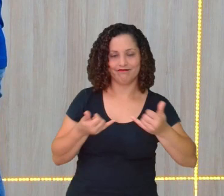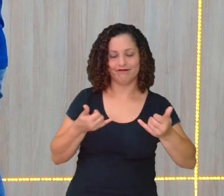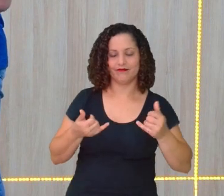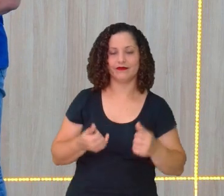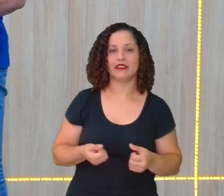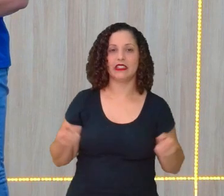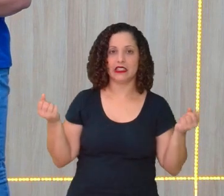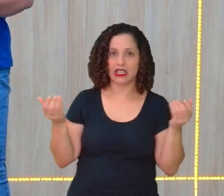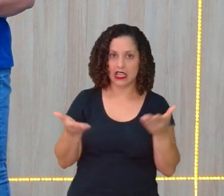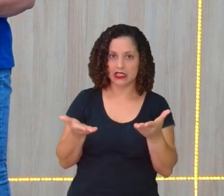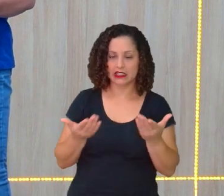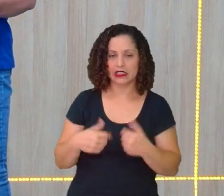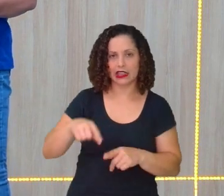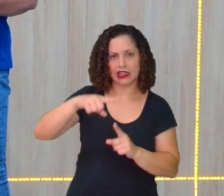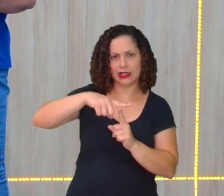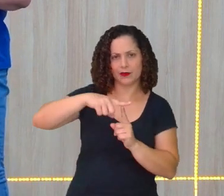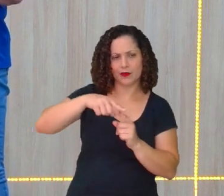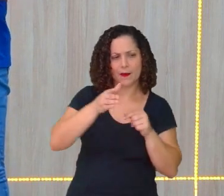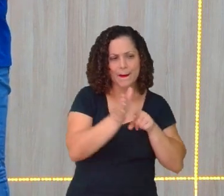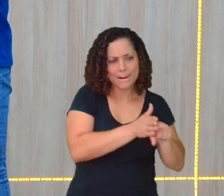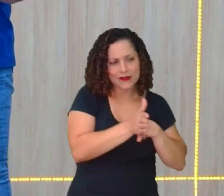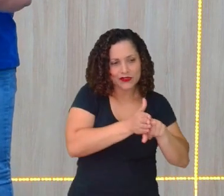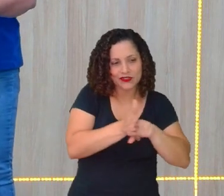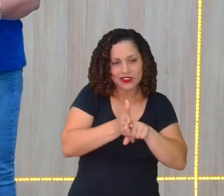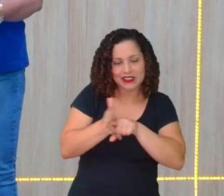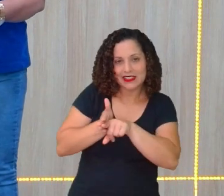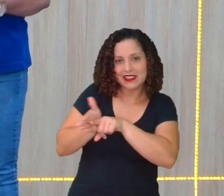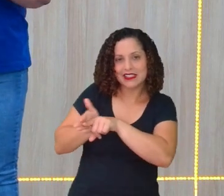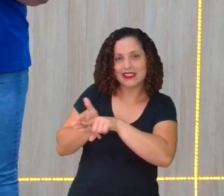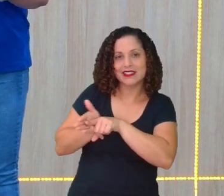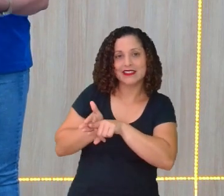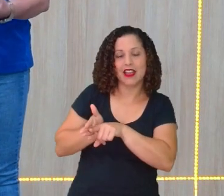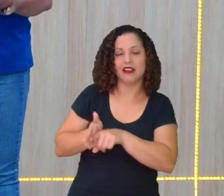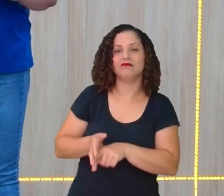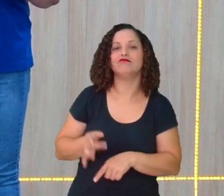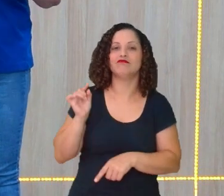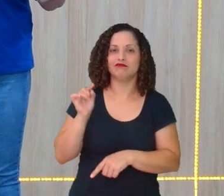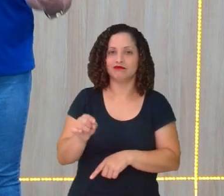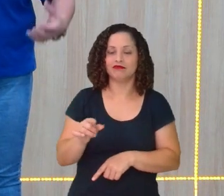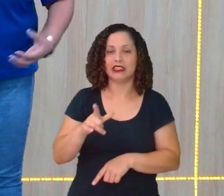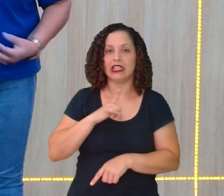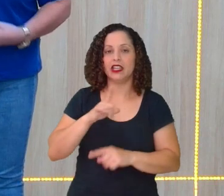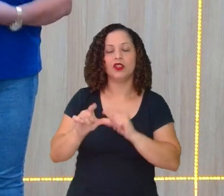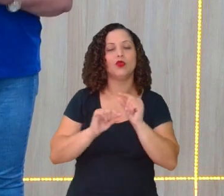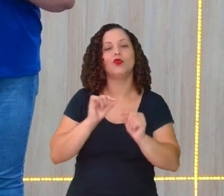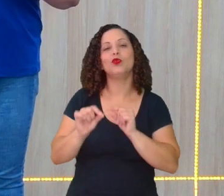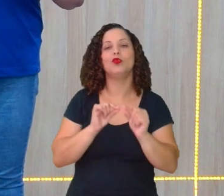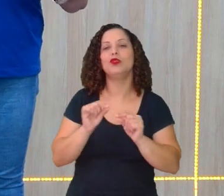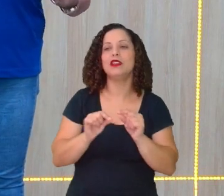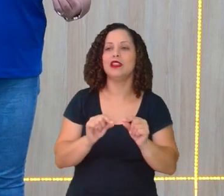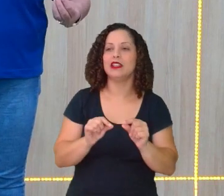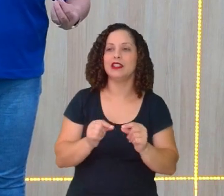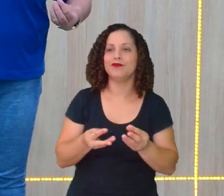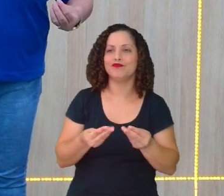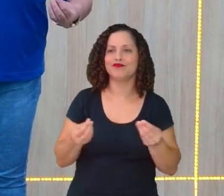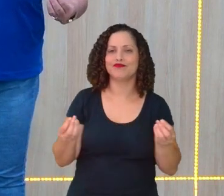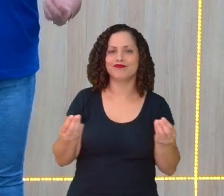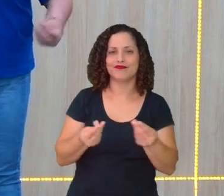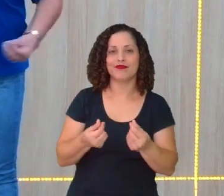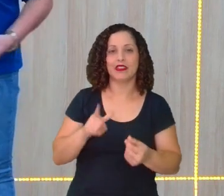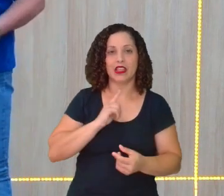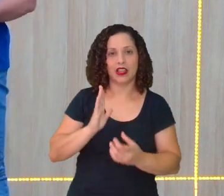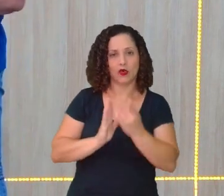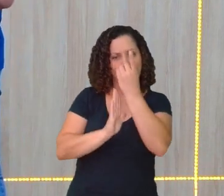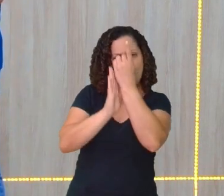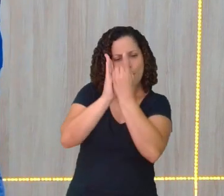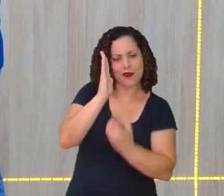a essas pesquisas, que eles também vão trazendo das pessoas, de